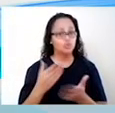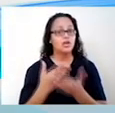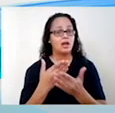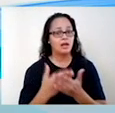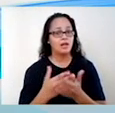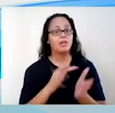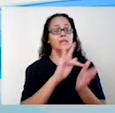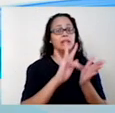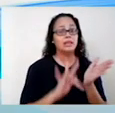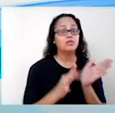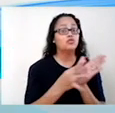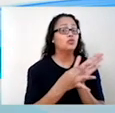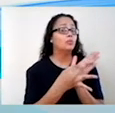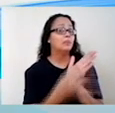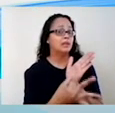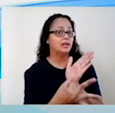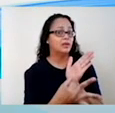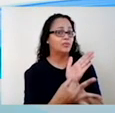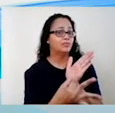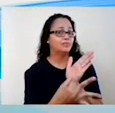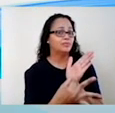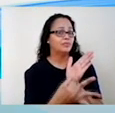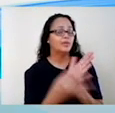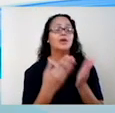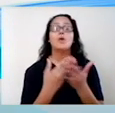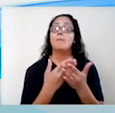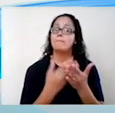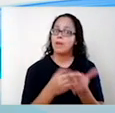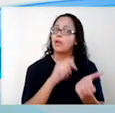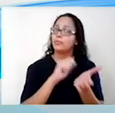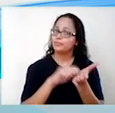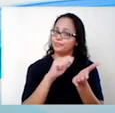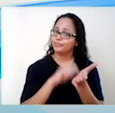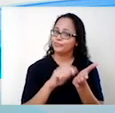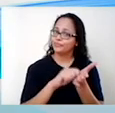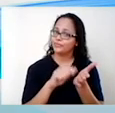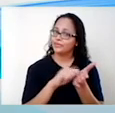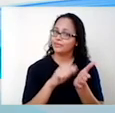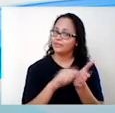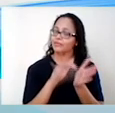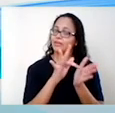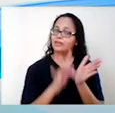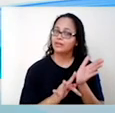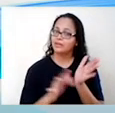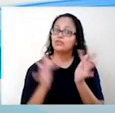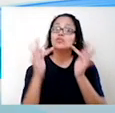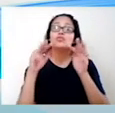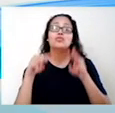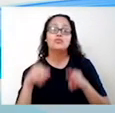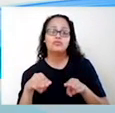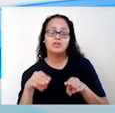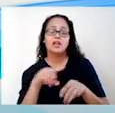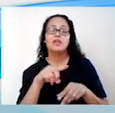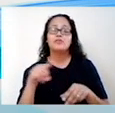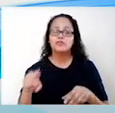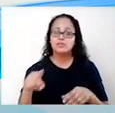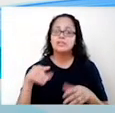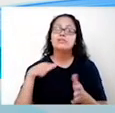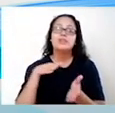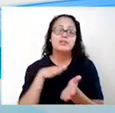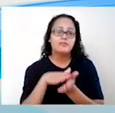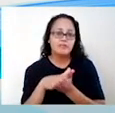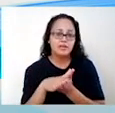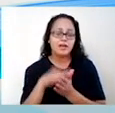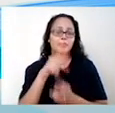de opinião. Texto de opinião. É uma aula de produção de texto em que no final vocês vão ter que entregar um texto aí para o tutor